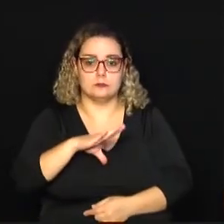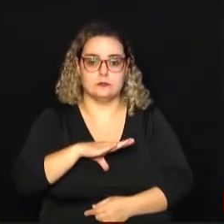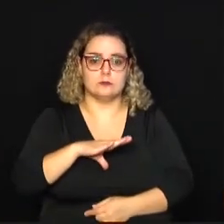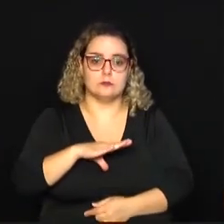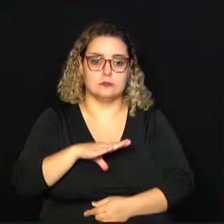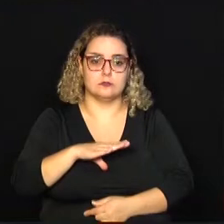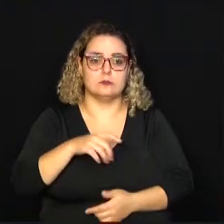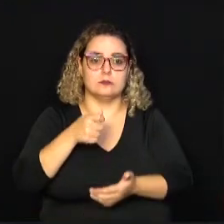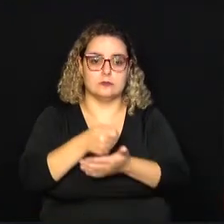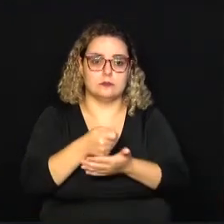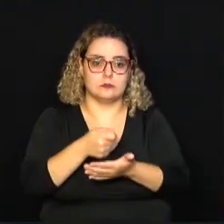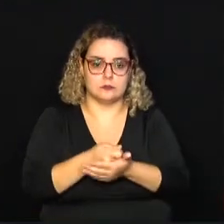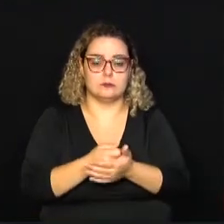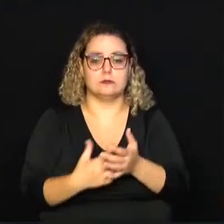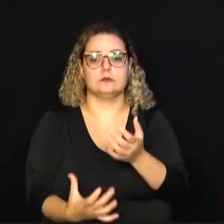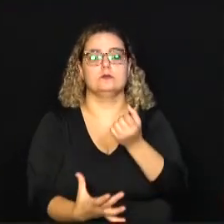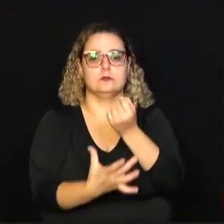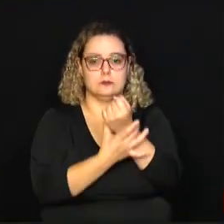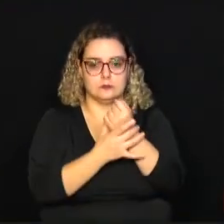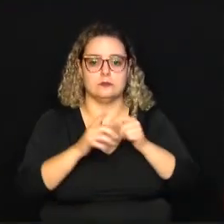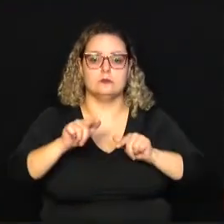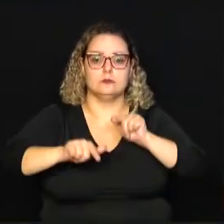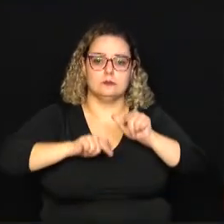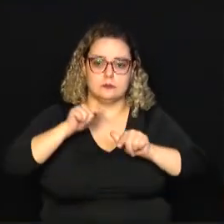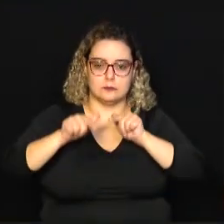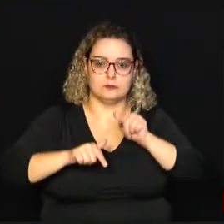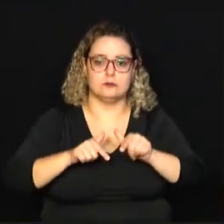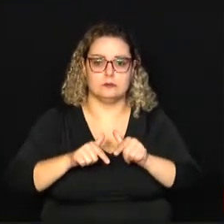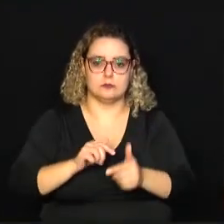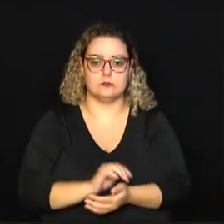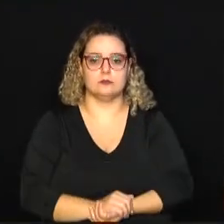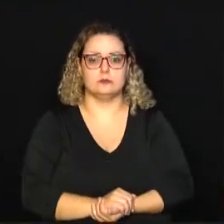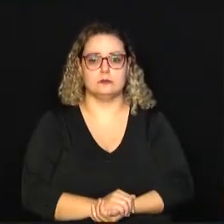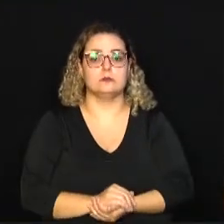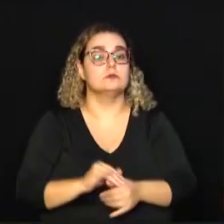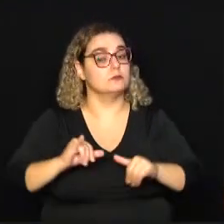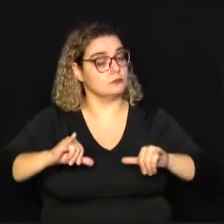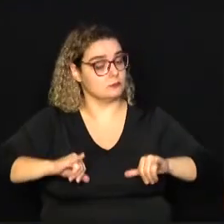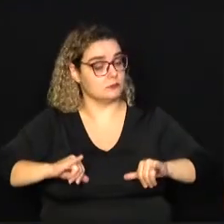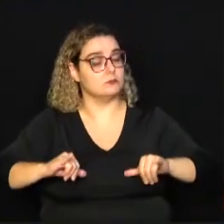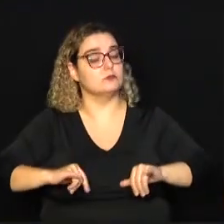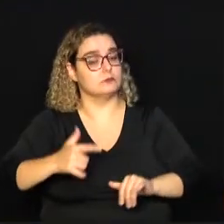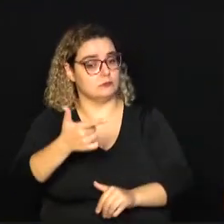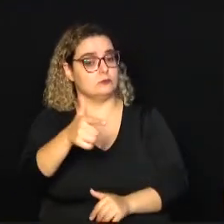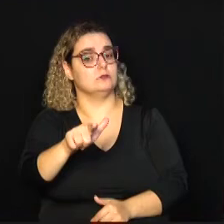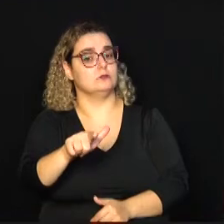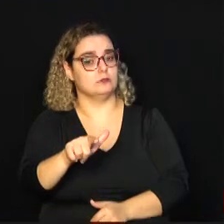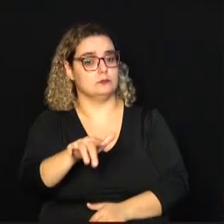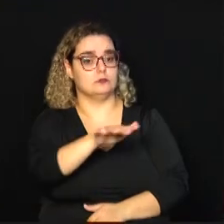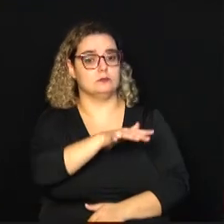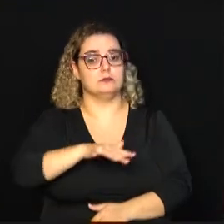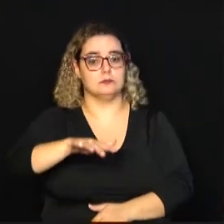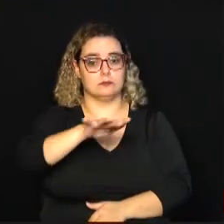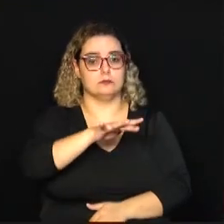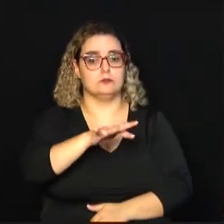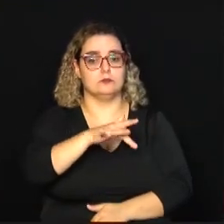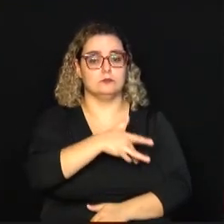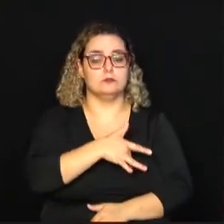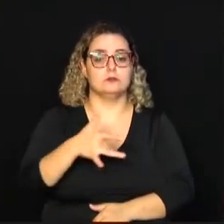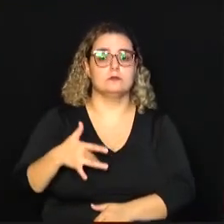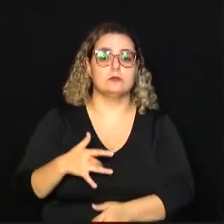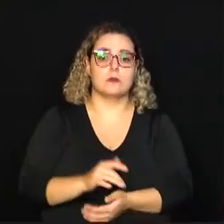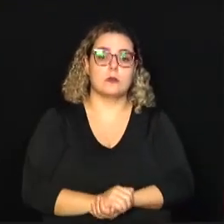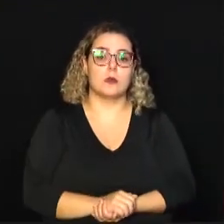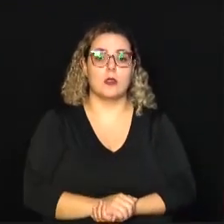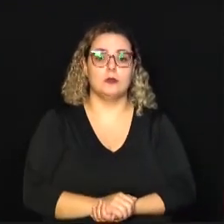poder garantir segurança para os trabalhadores, e ainda sofrem, né, disso, os trabalhadores da saúde, poderem atender a população.